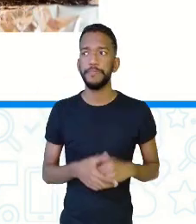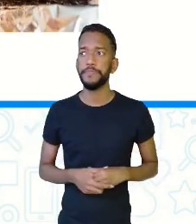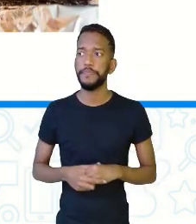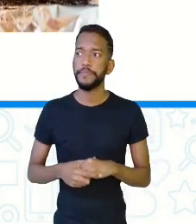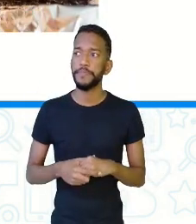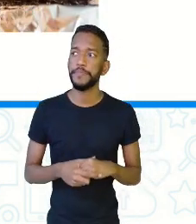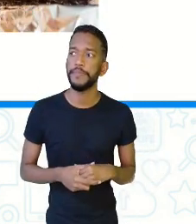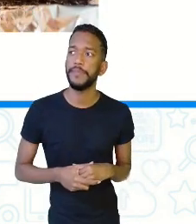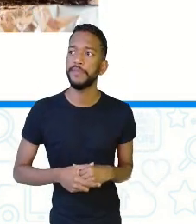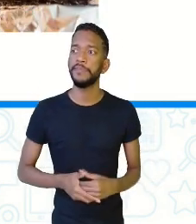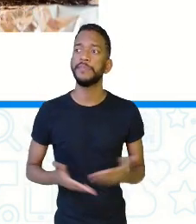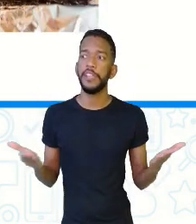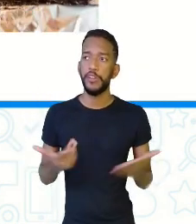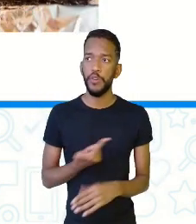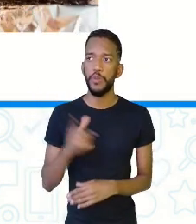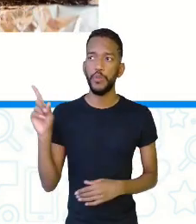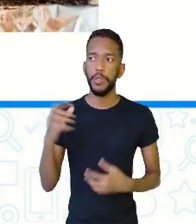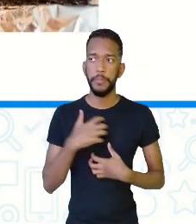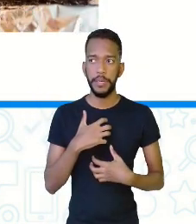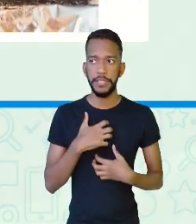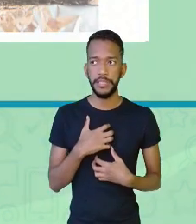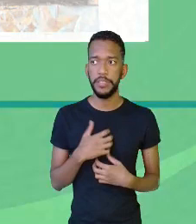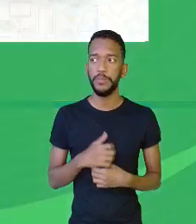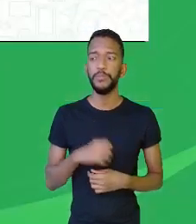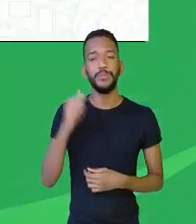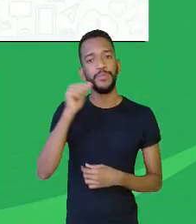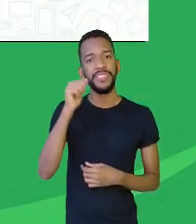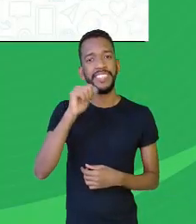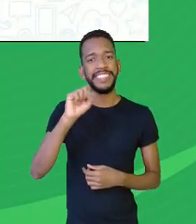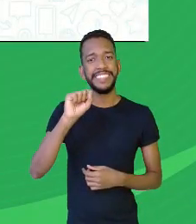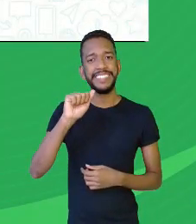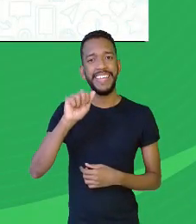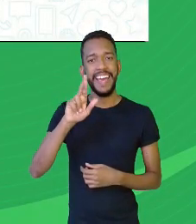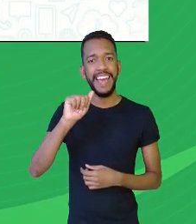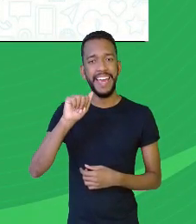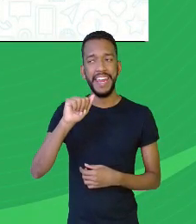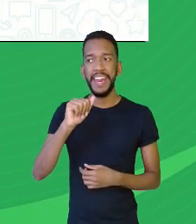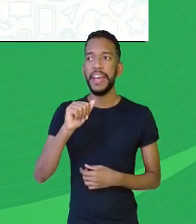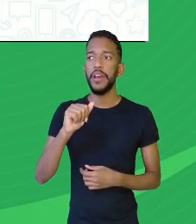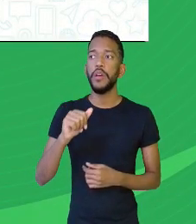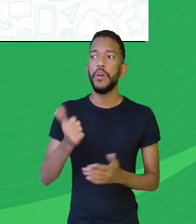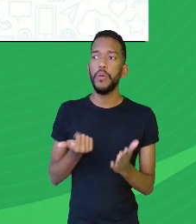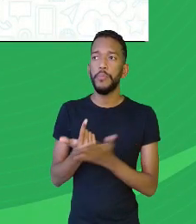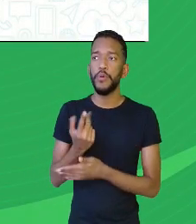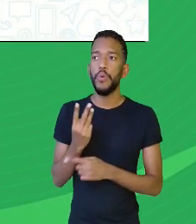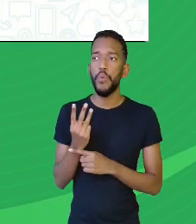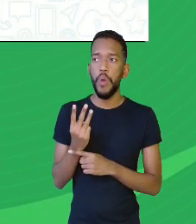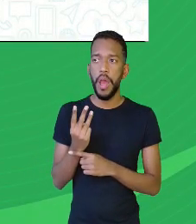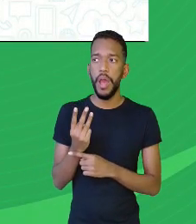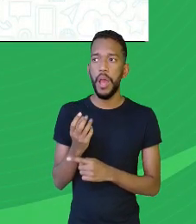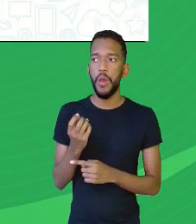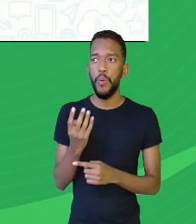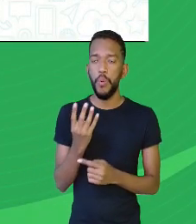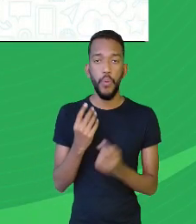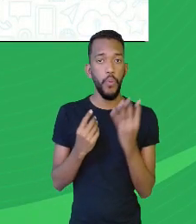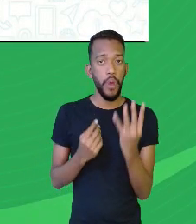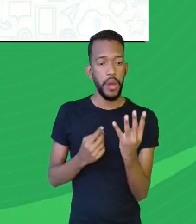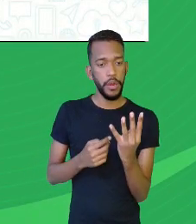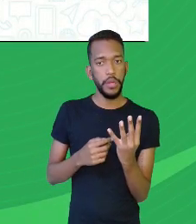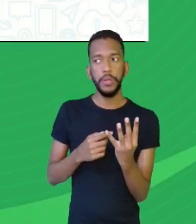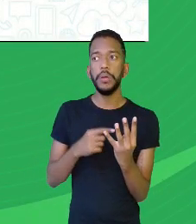Agora eu tenho outra operação. Sara comprou 4 chocolates ao valor de R$